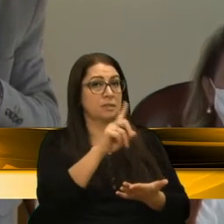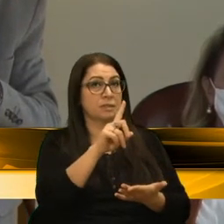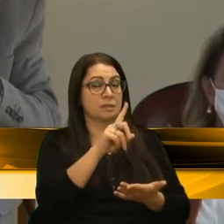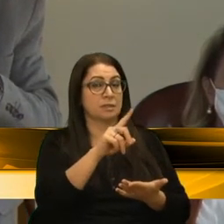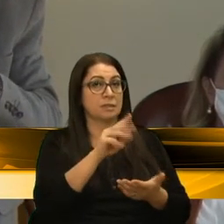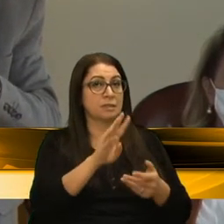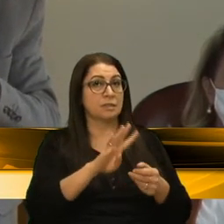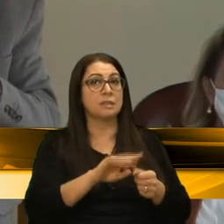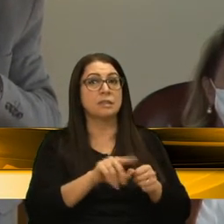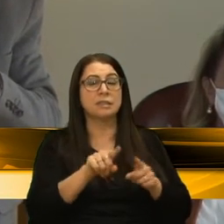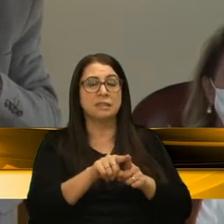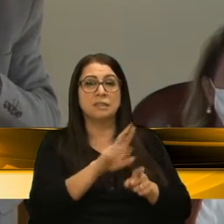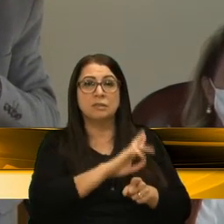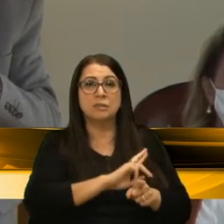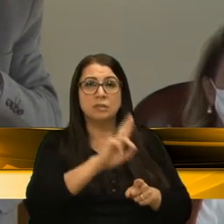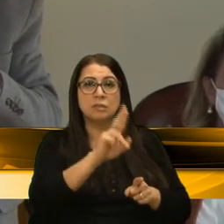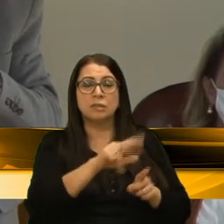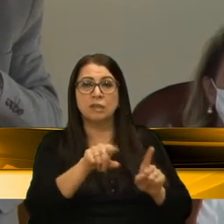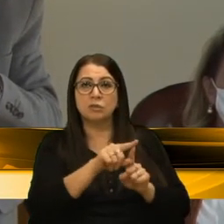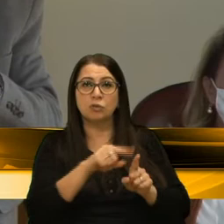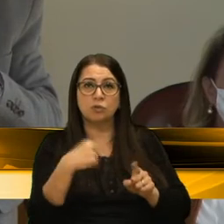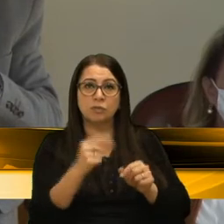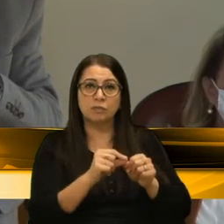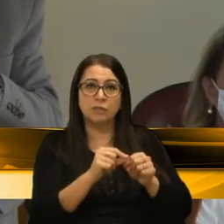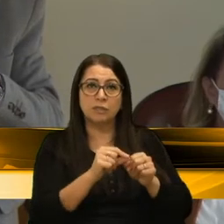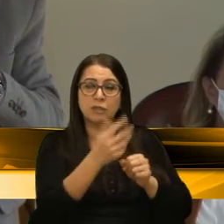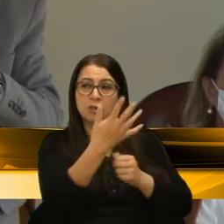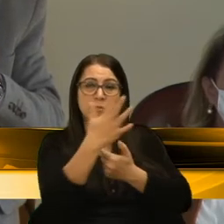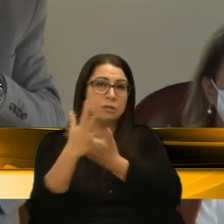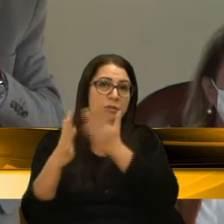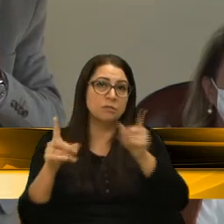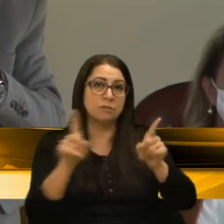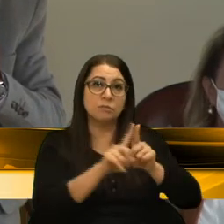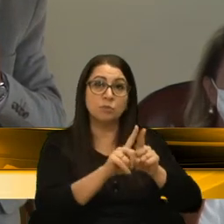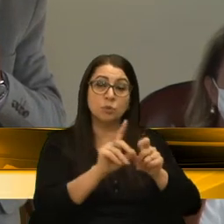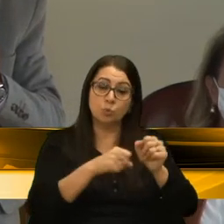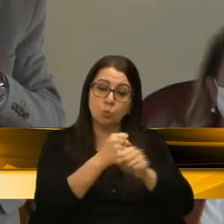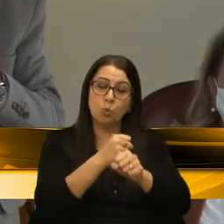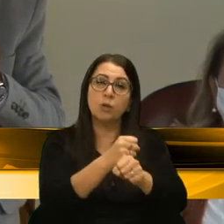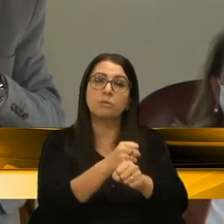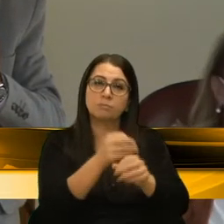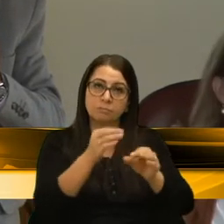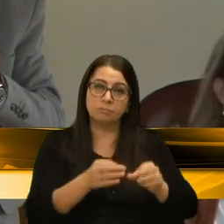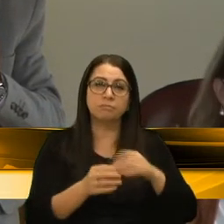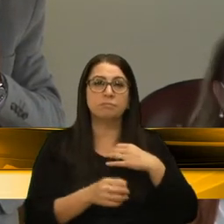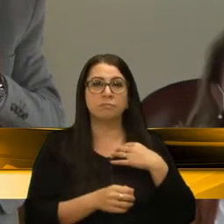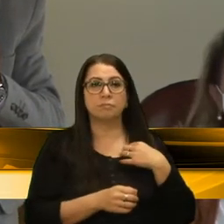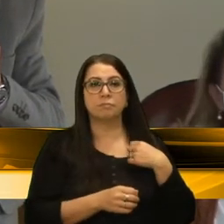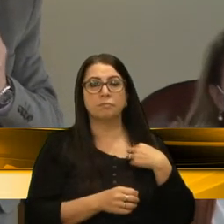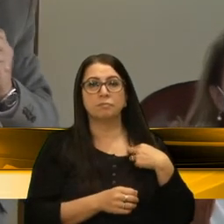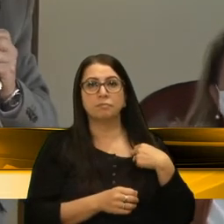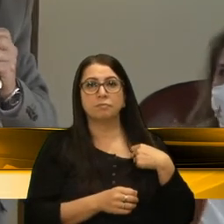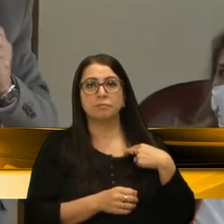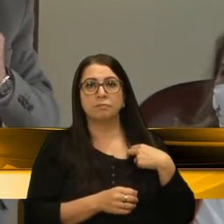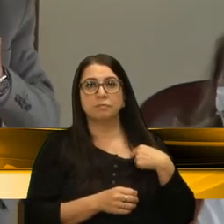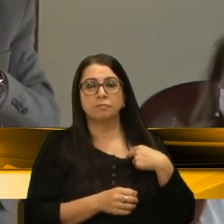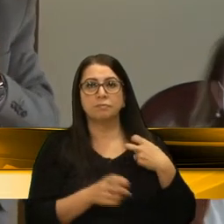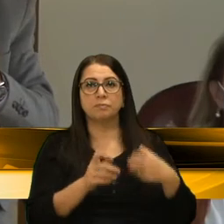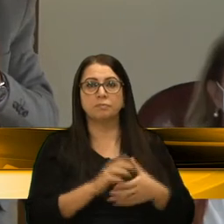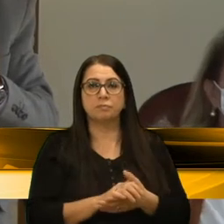pandemia é resultado da agressão que nós fizemos ao meio ambiente ao longo dos anos, pode ter certeza. E